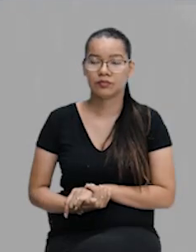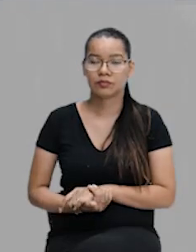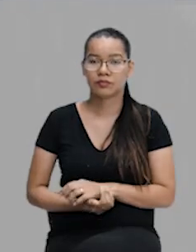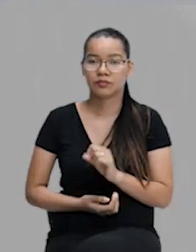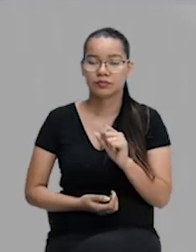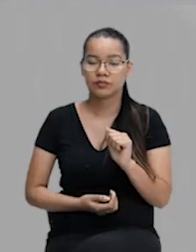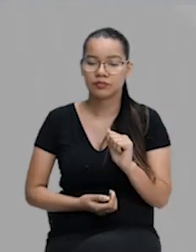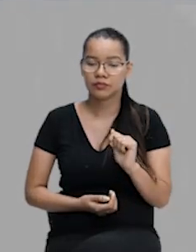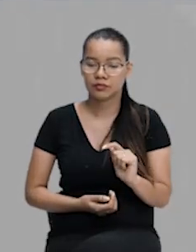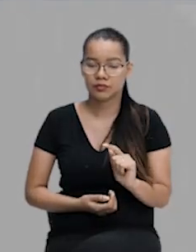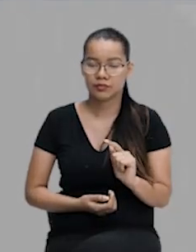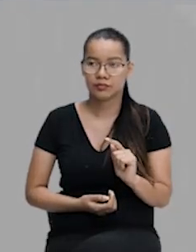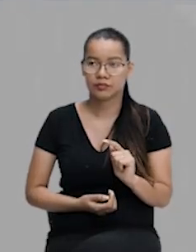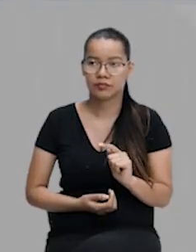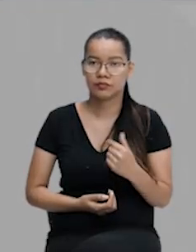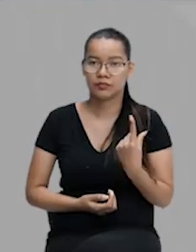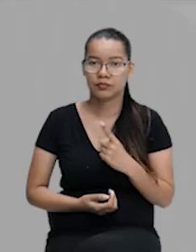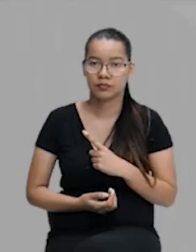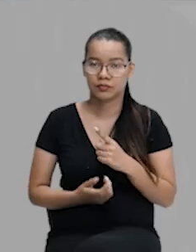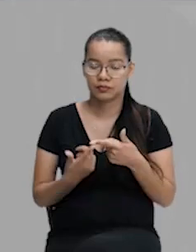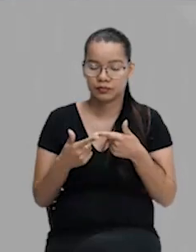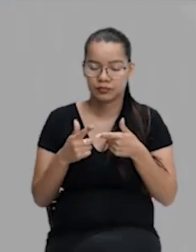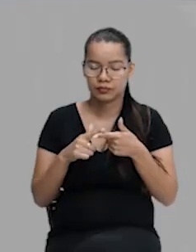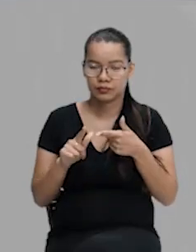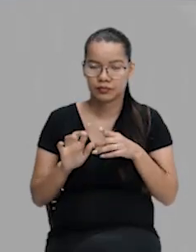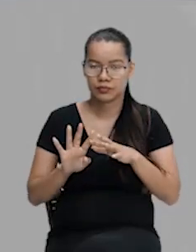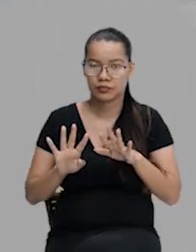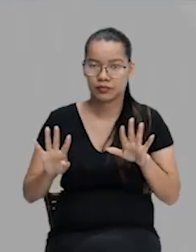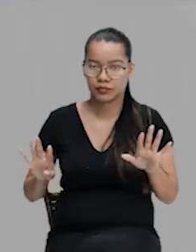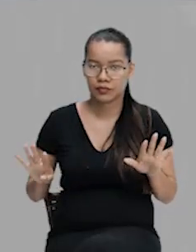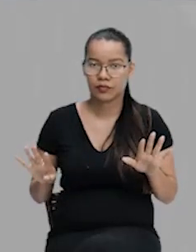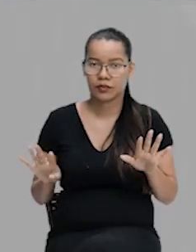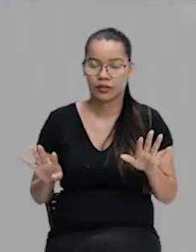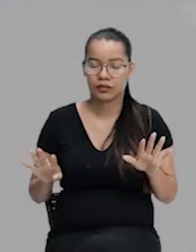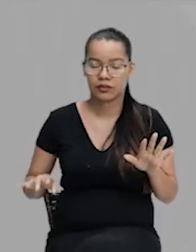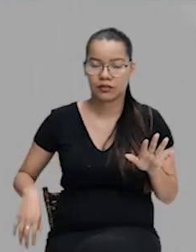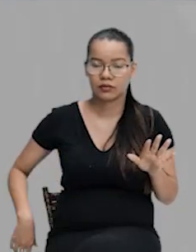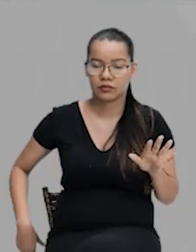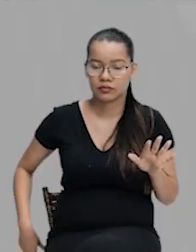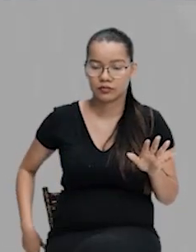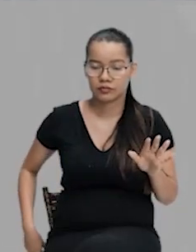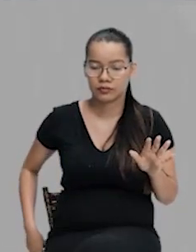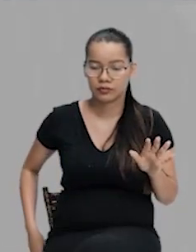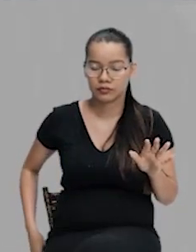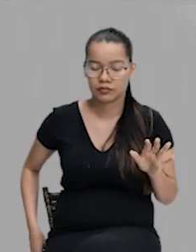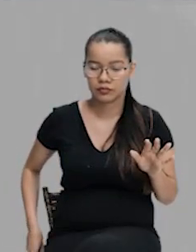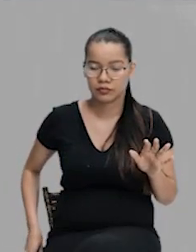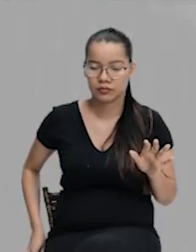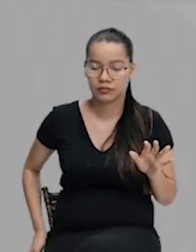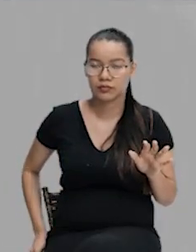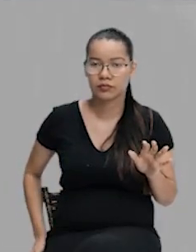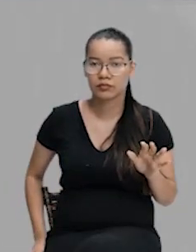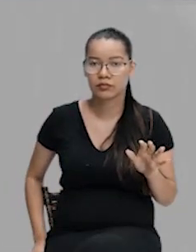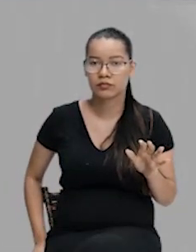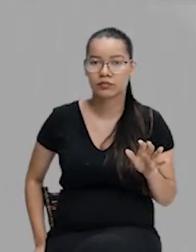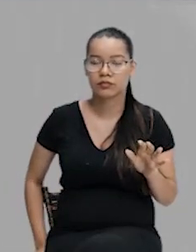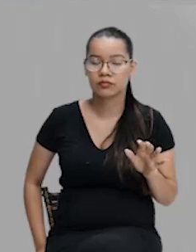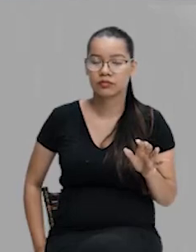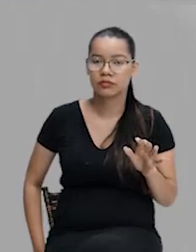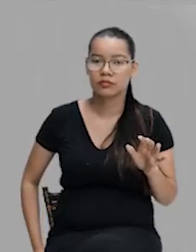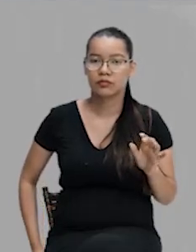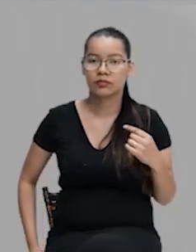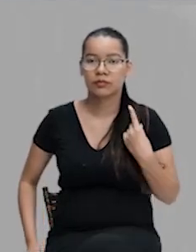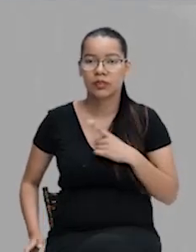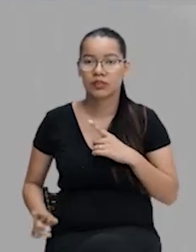sal, que é o sulfato de sódio, nós separamos o sódio, separamos o sulfato, tudo bem? Mas